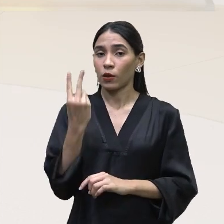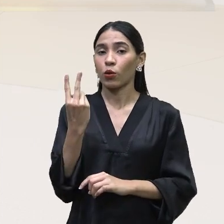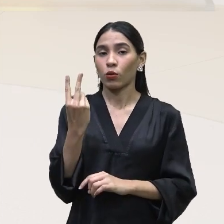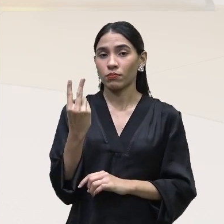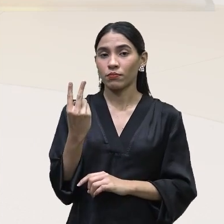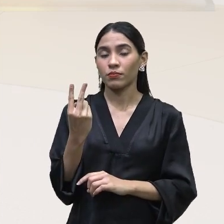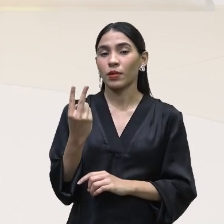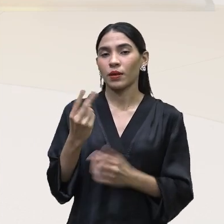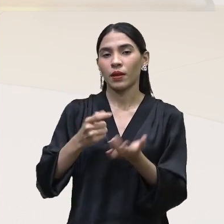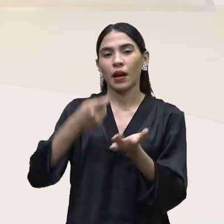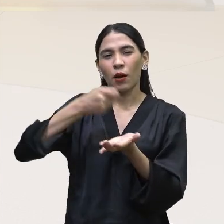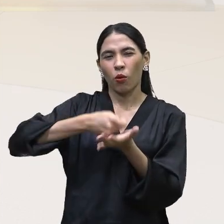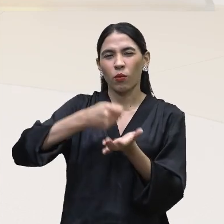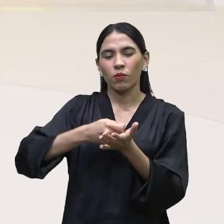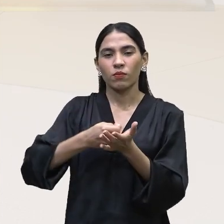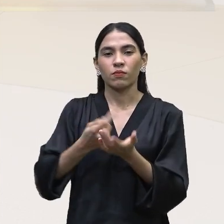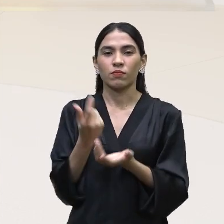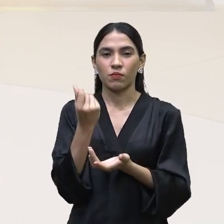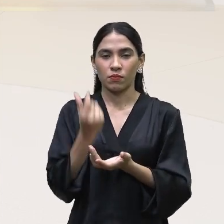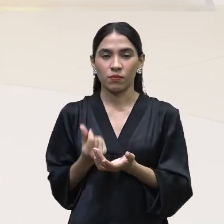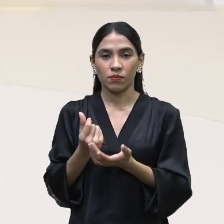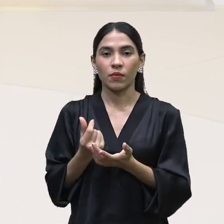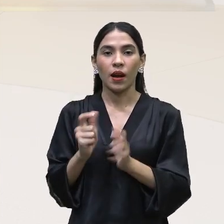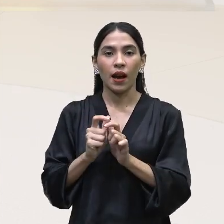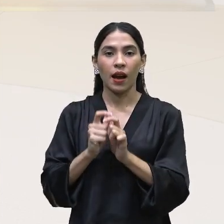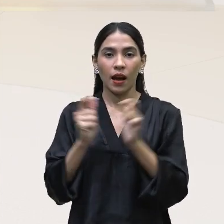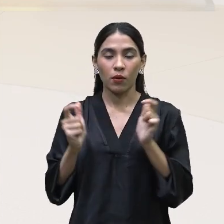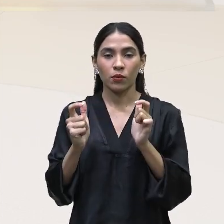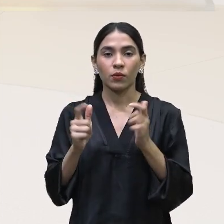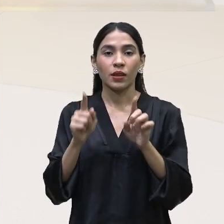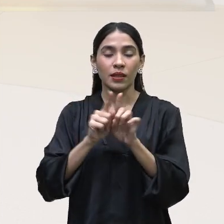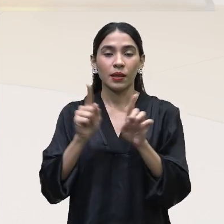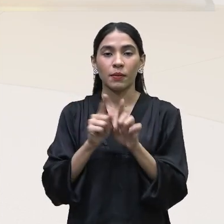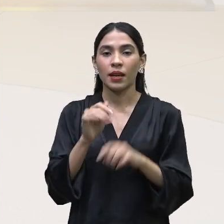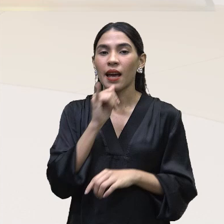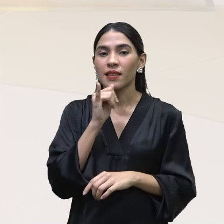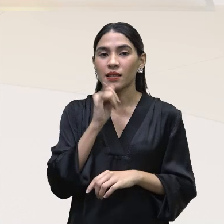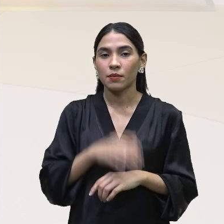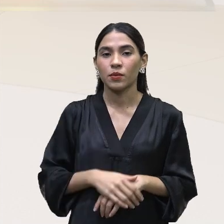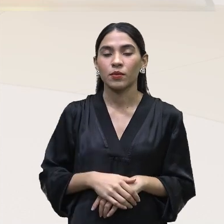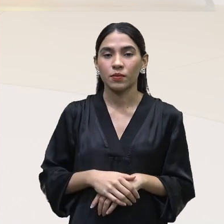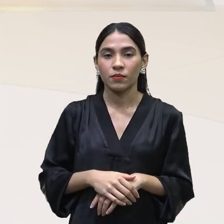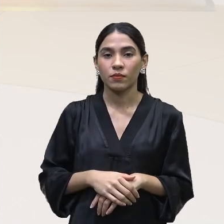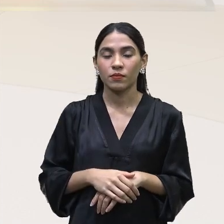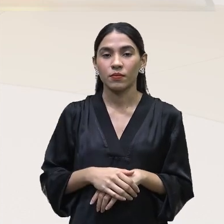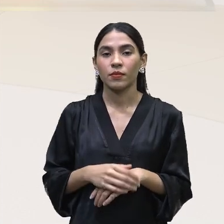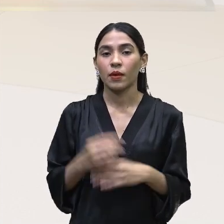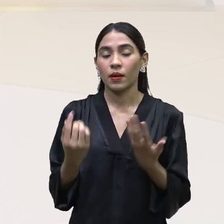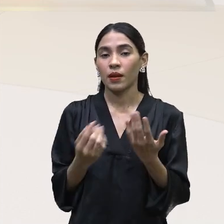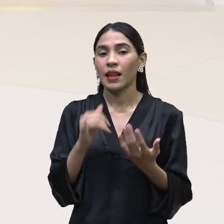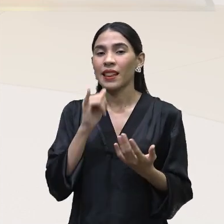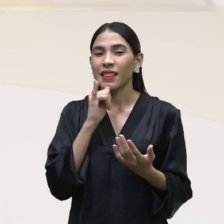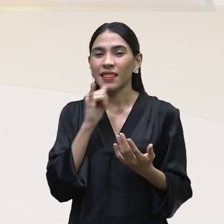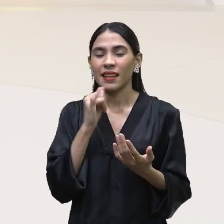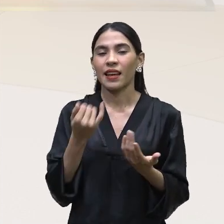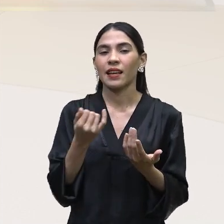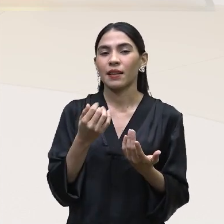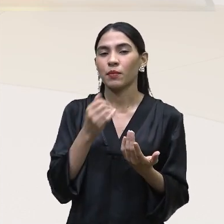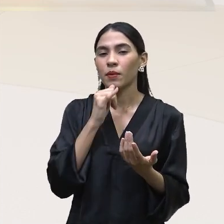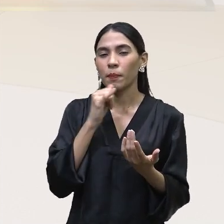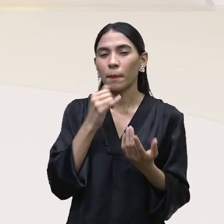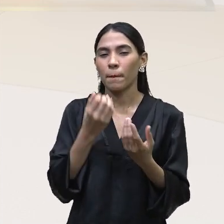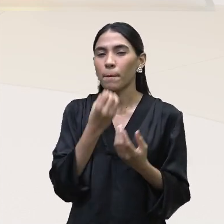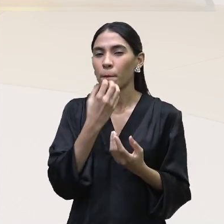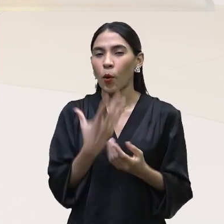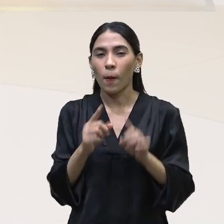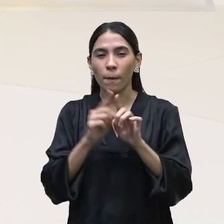tá? Elas cobram juros muito maiores e também elas dão condições melhores para você pagar. Mas quando você vai